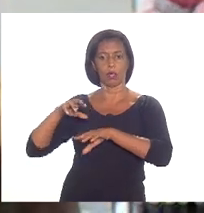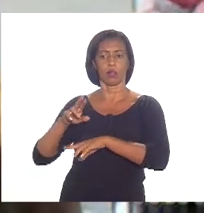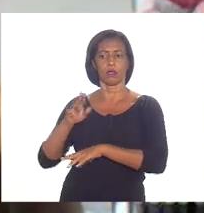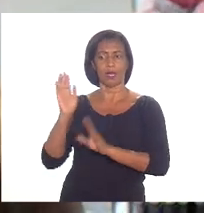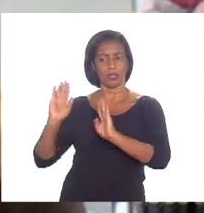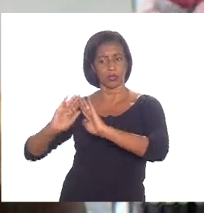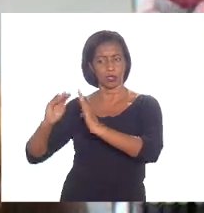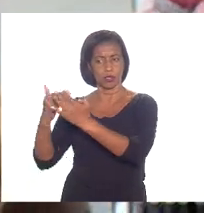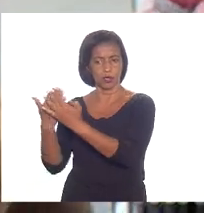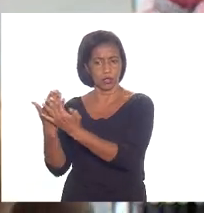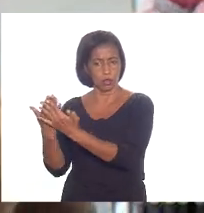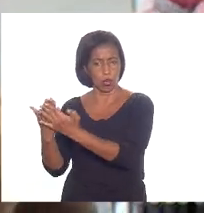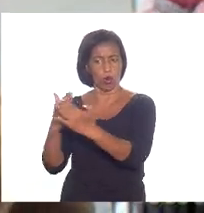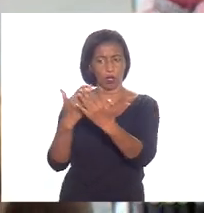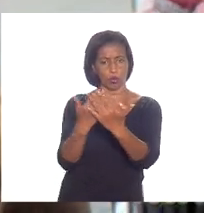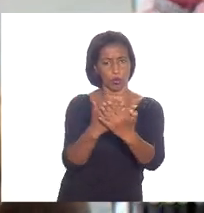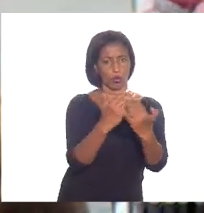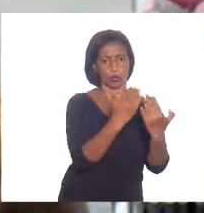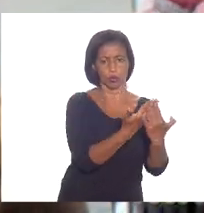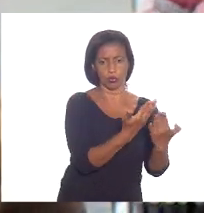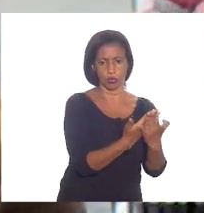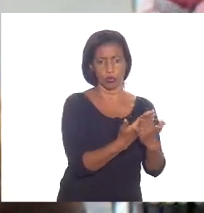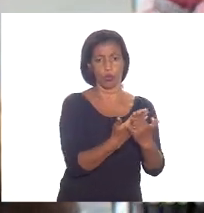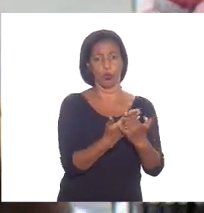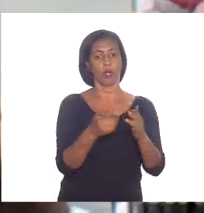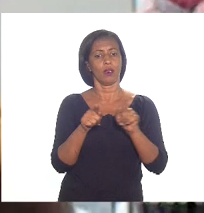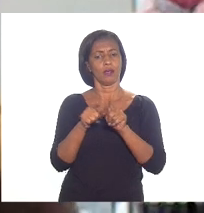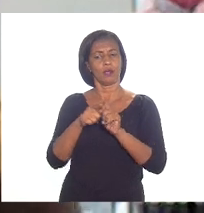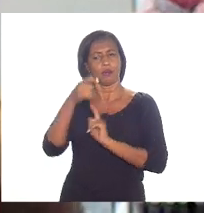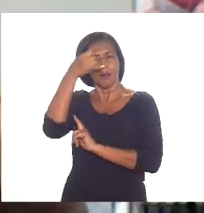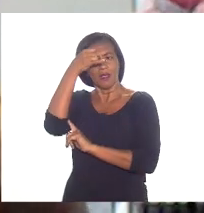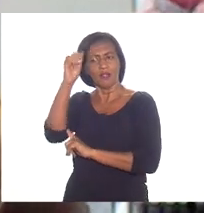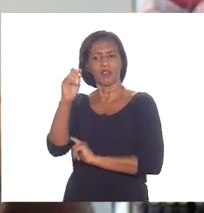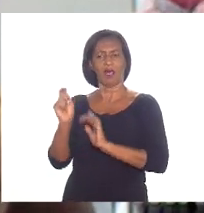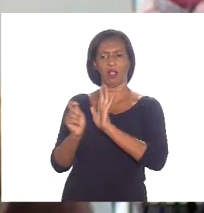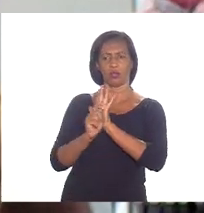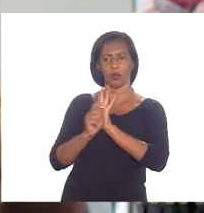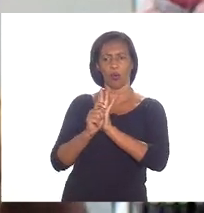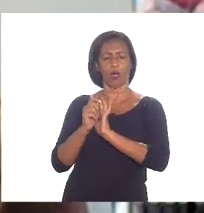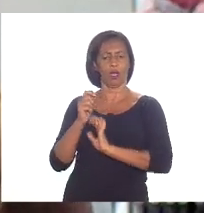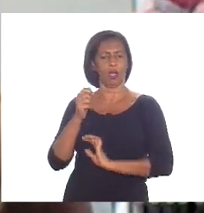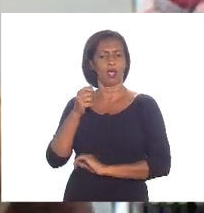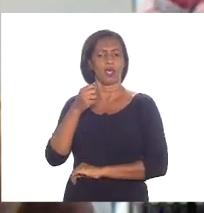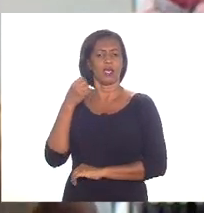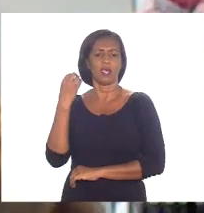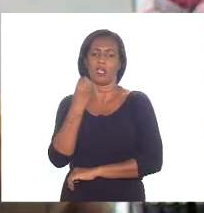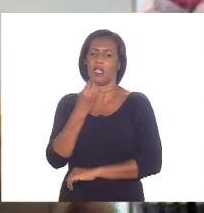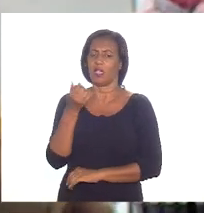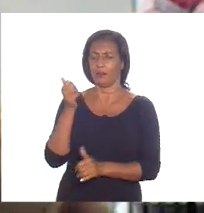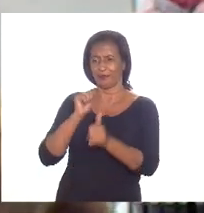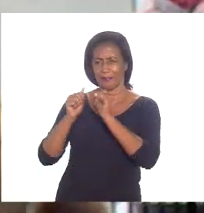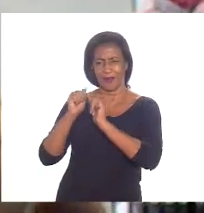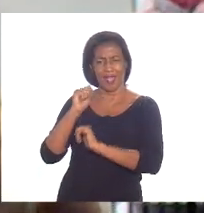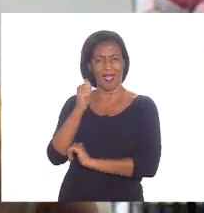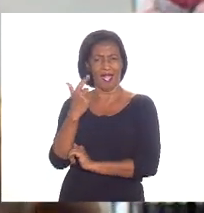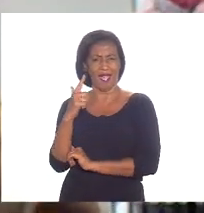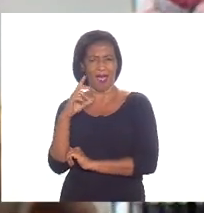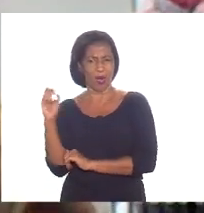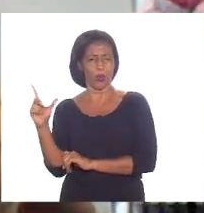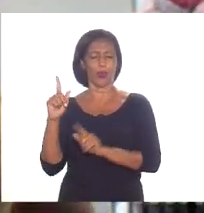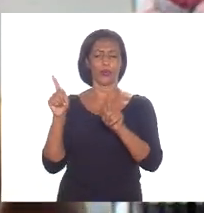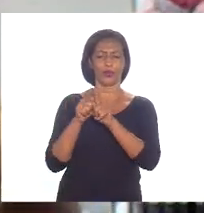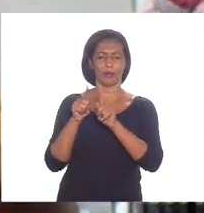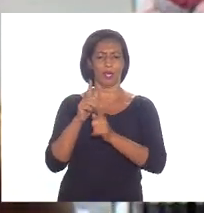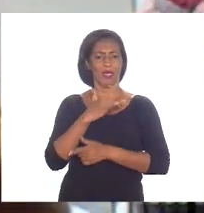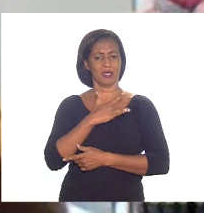e fortalecendo essa política de prevenção ao uso abusivo de álcool e outras drogas numa perspectiva, né, pedagógica e de saúde